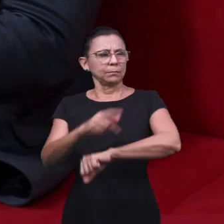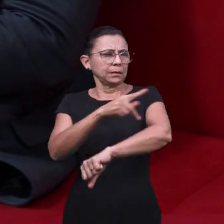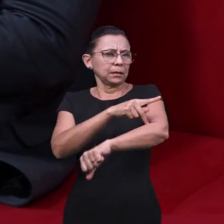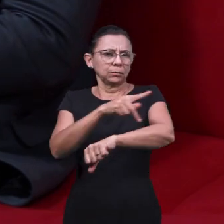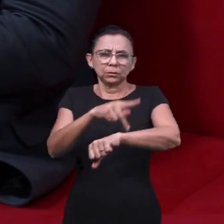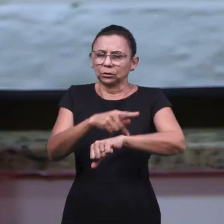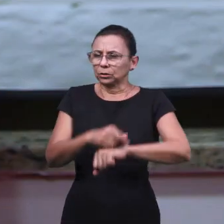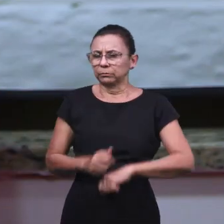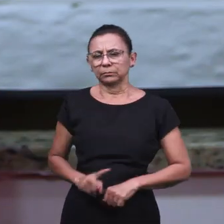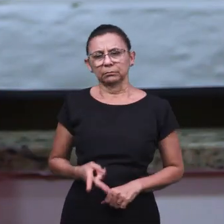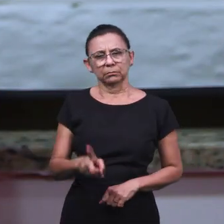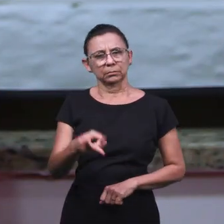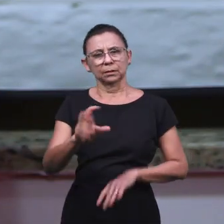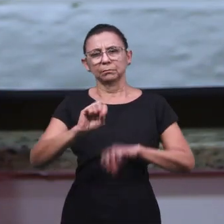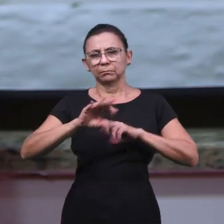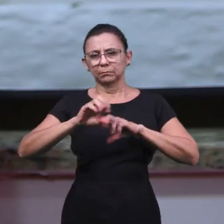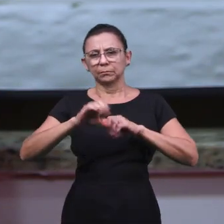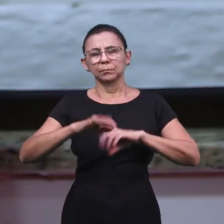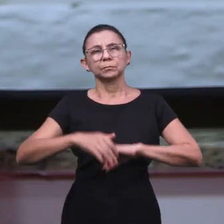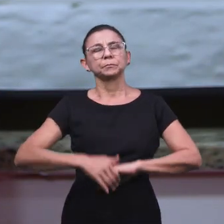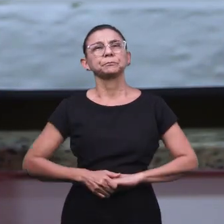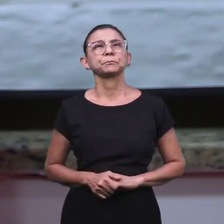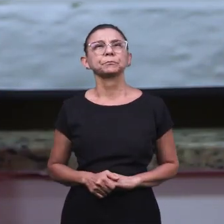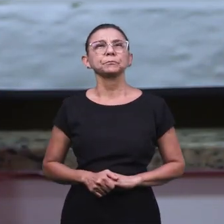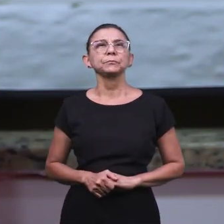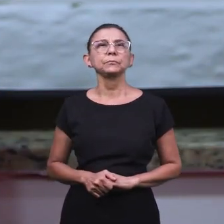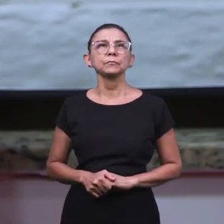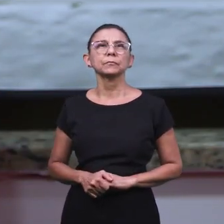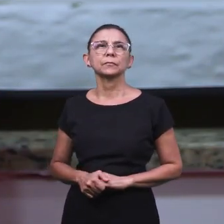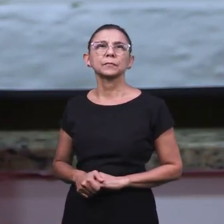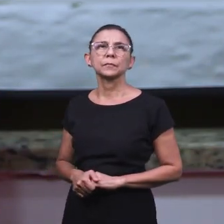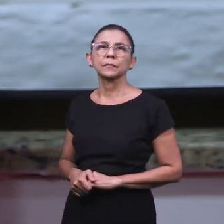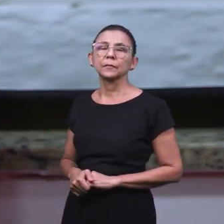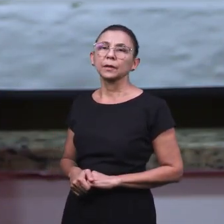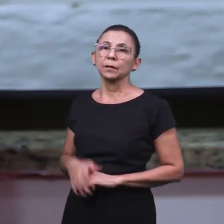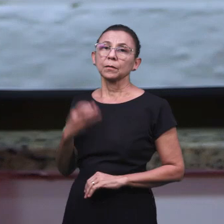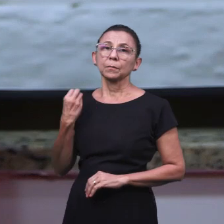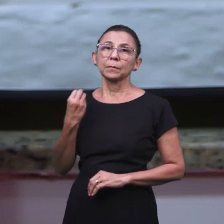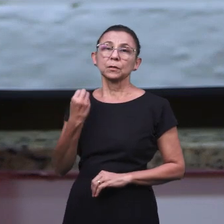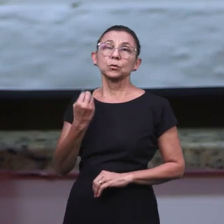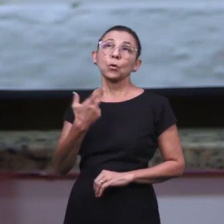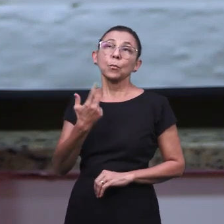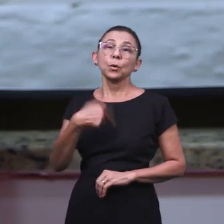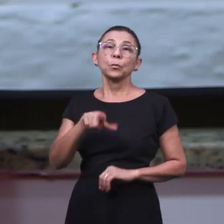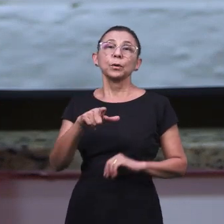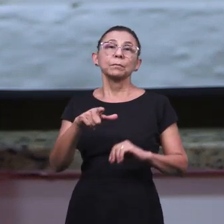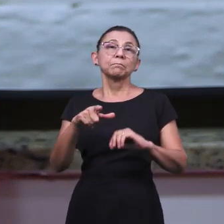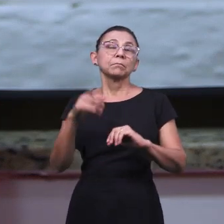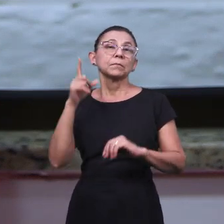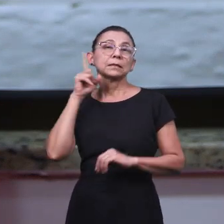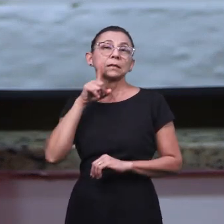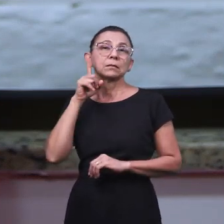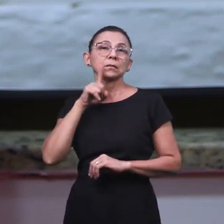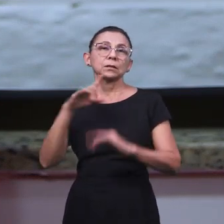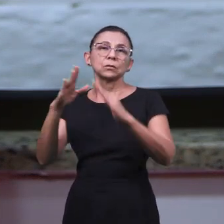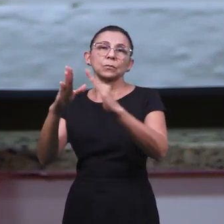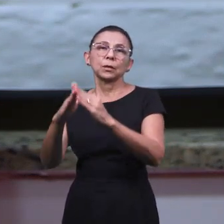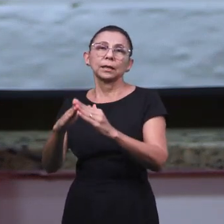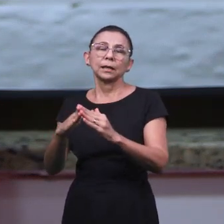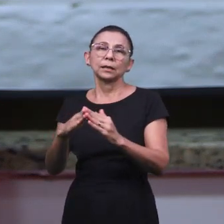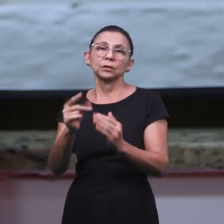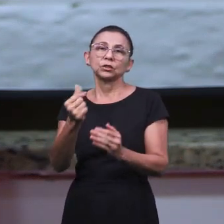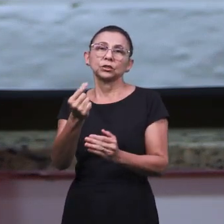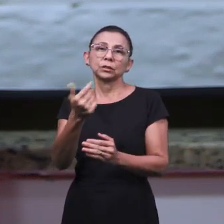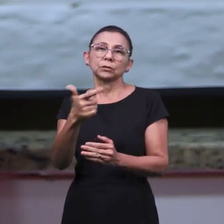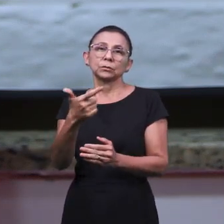tinha jeito, ficava lá. Mas aí eu não tinha jeito de me manter nos Estados Unidos. Mas era um tempo que estava, como tinha